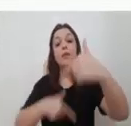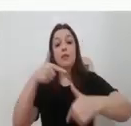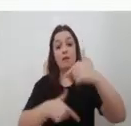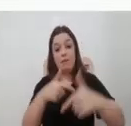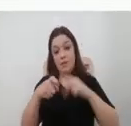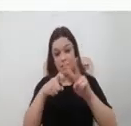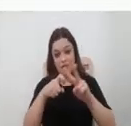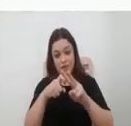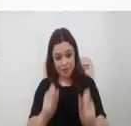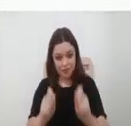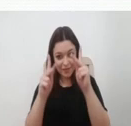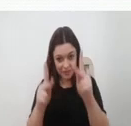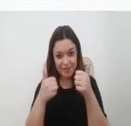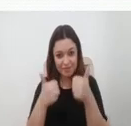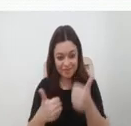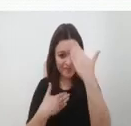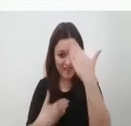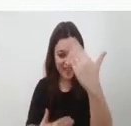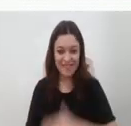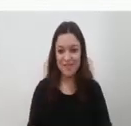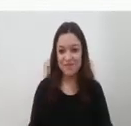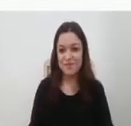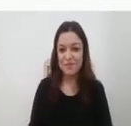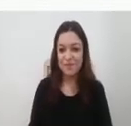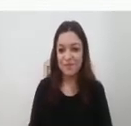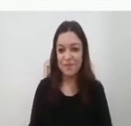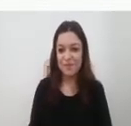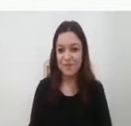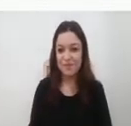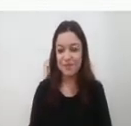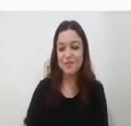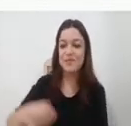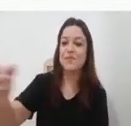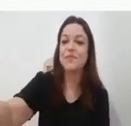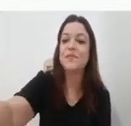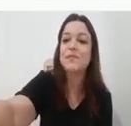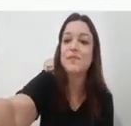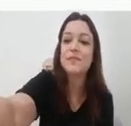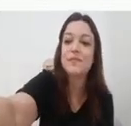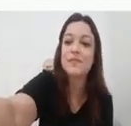possam aplicar isso na rotina de vocês, tá bom? Muito obrigada!